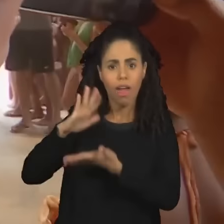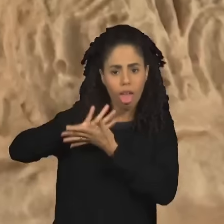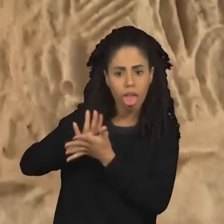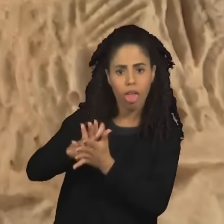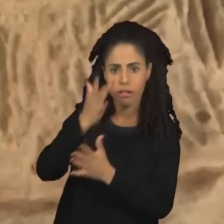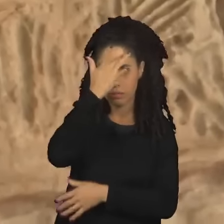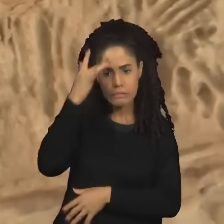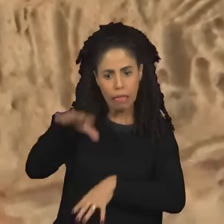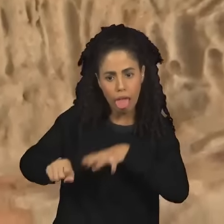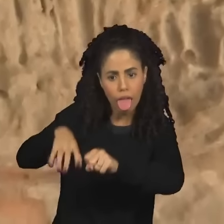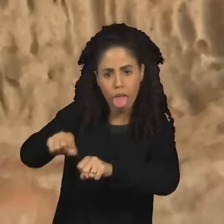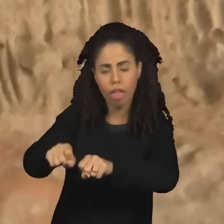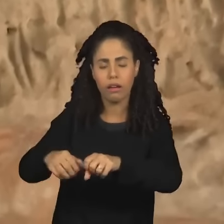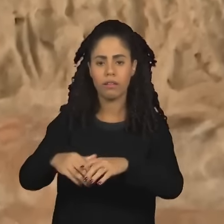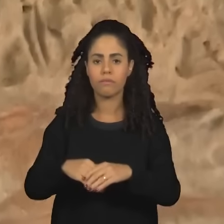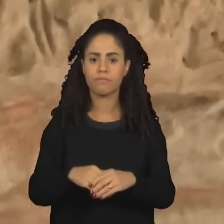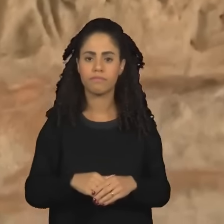vândalos.